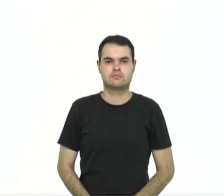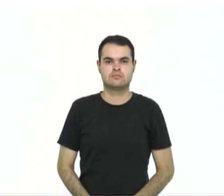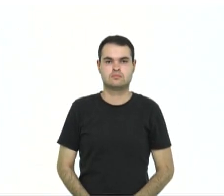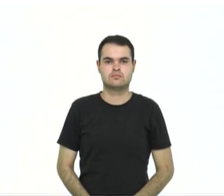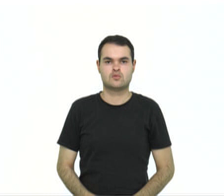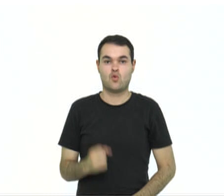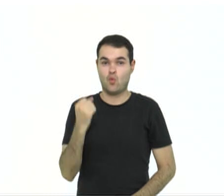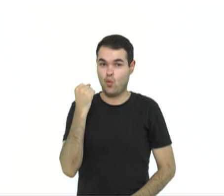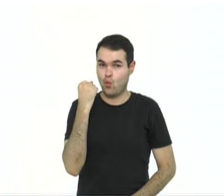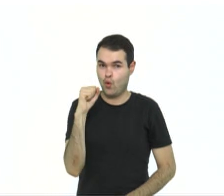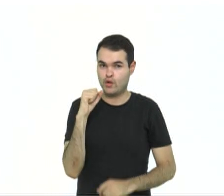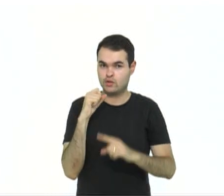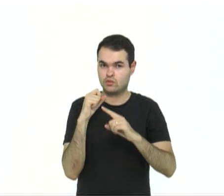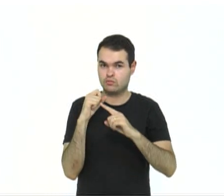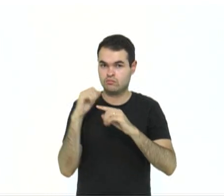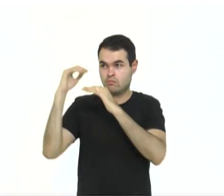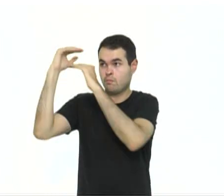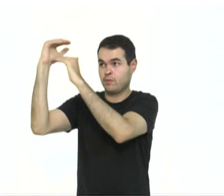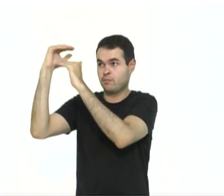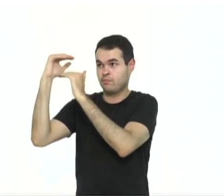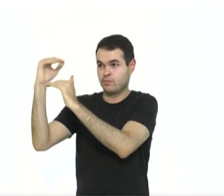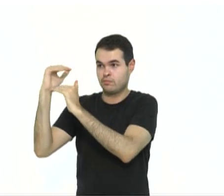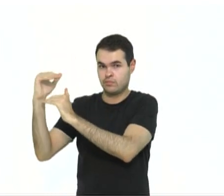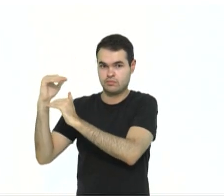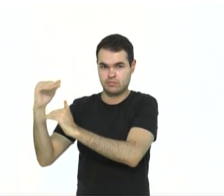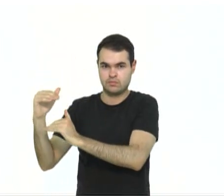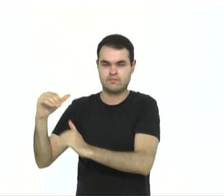8 espaços,